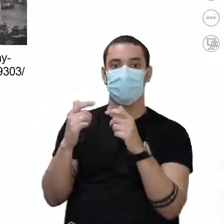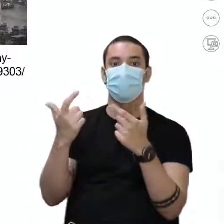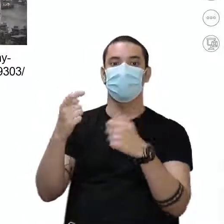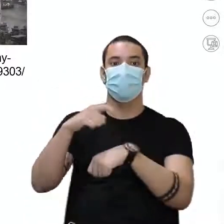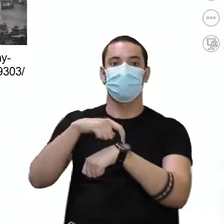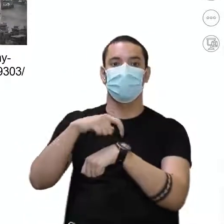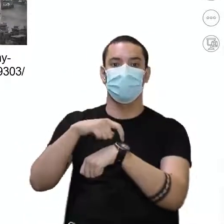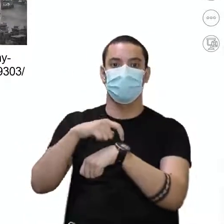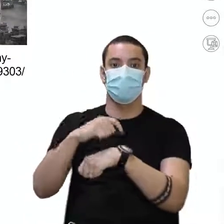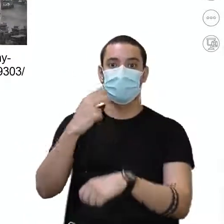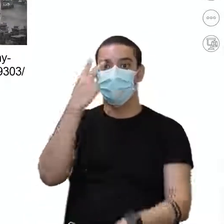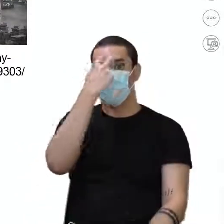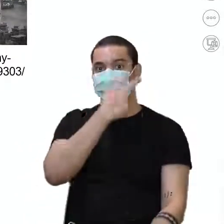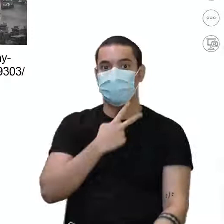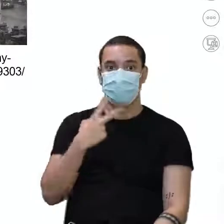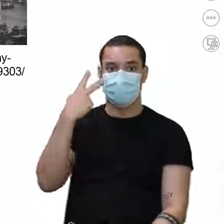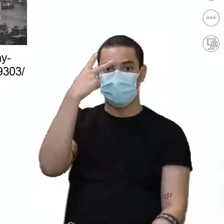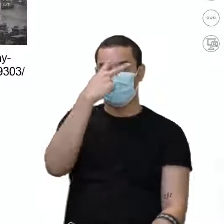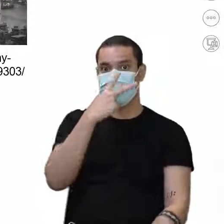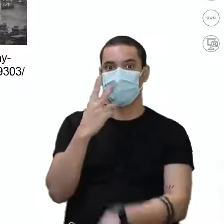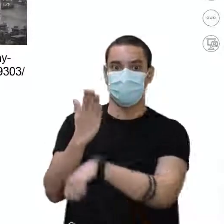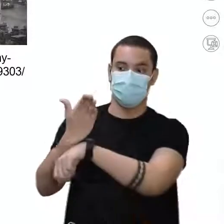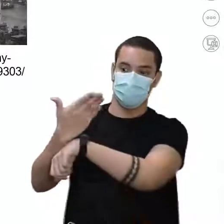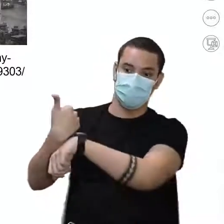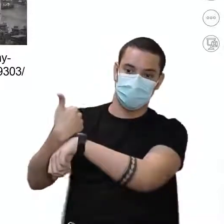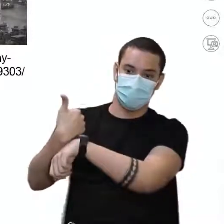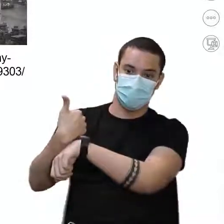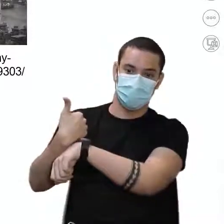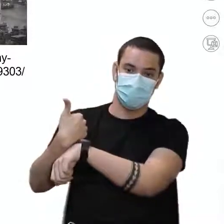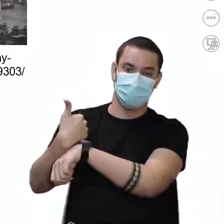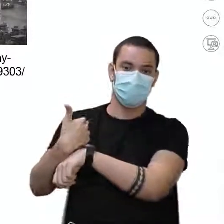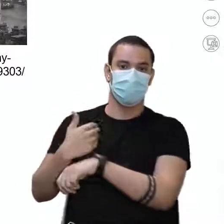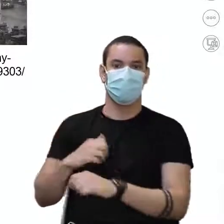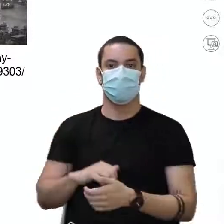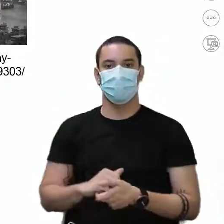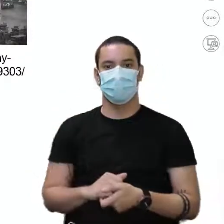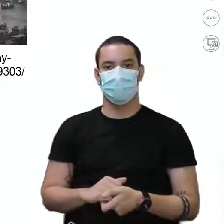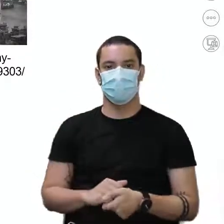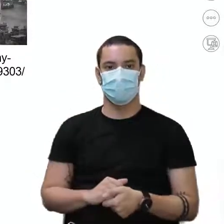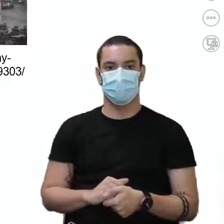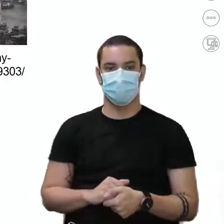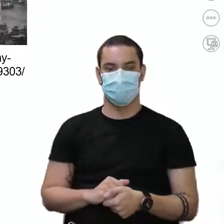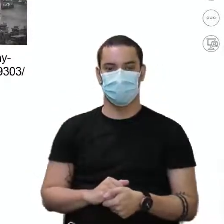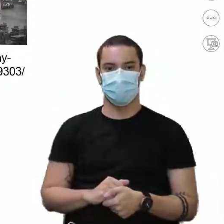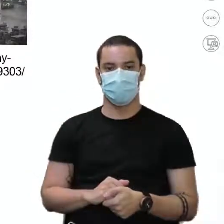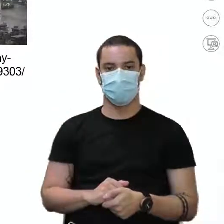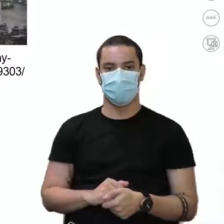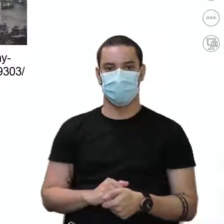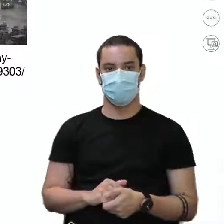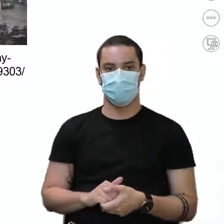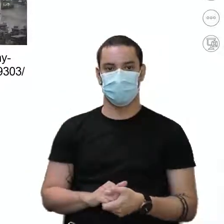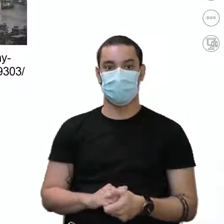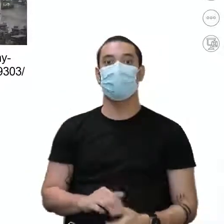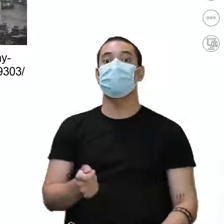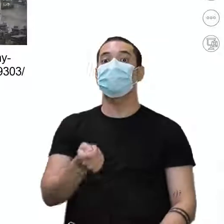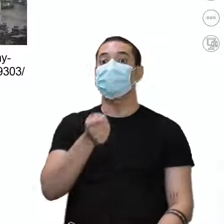horas atrás. And it is still raining. Ainda está